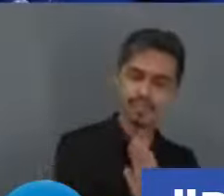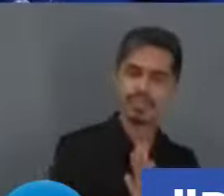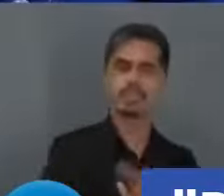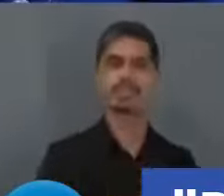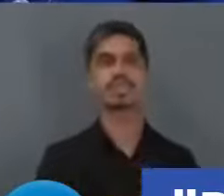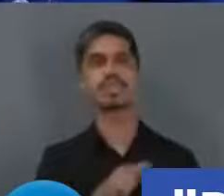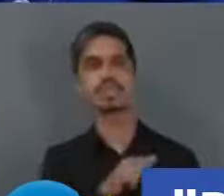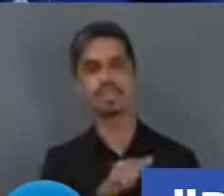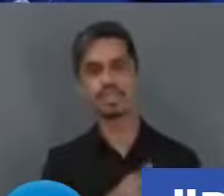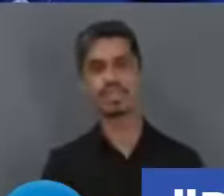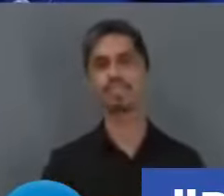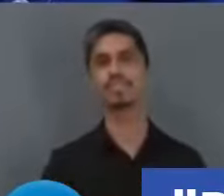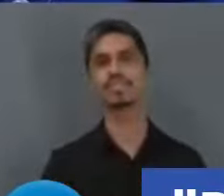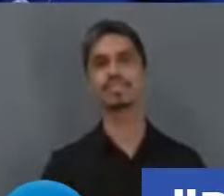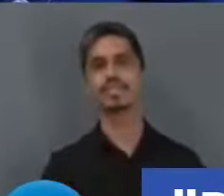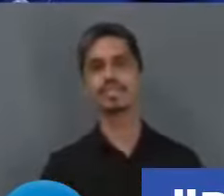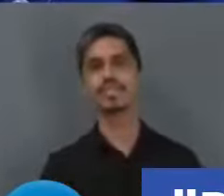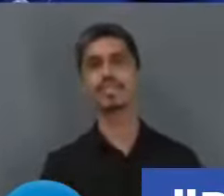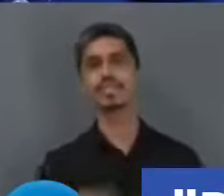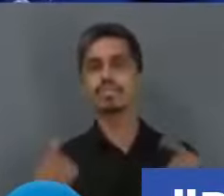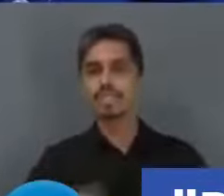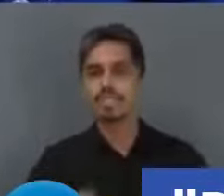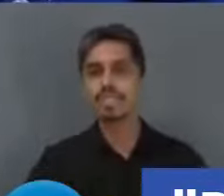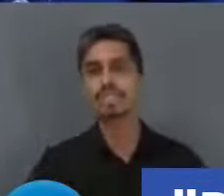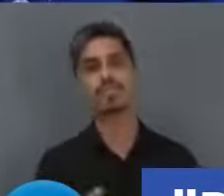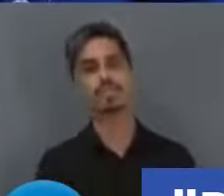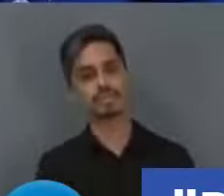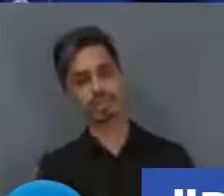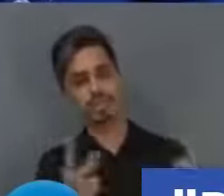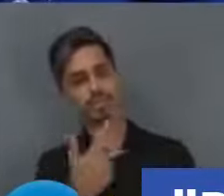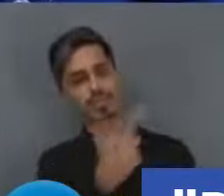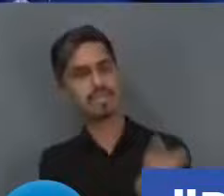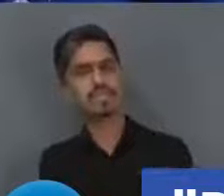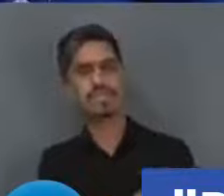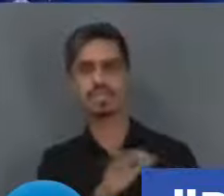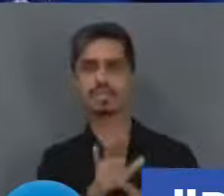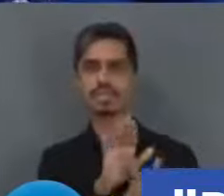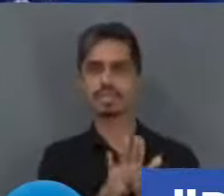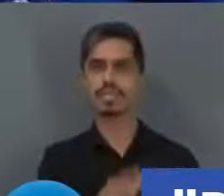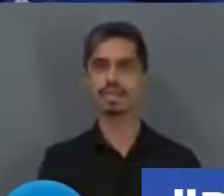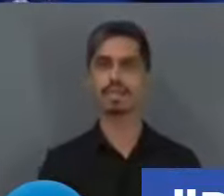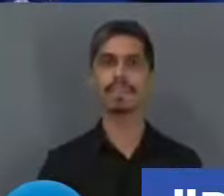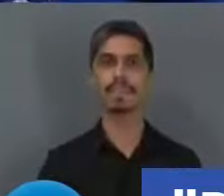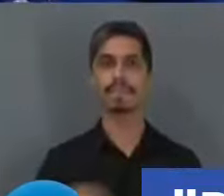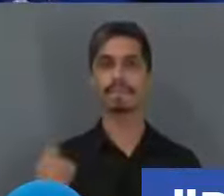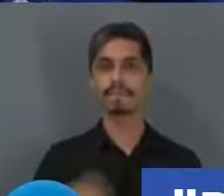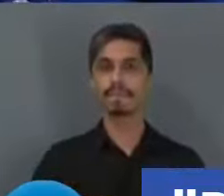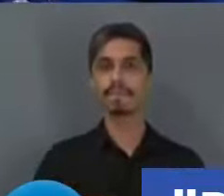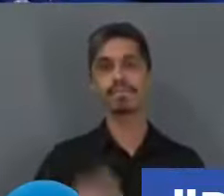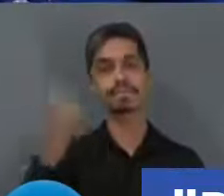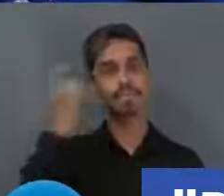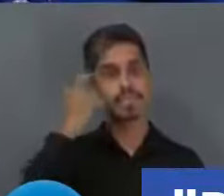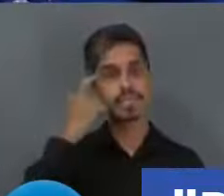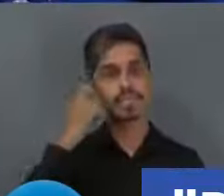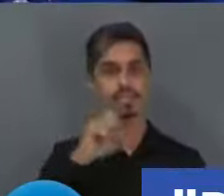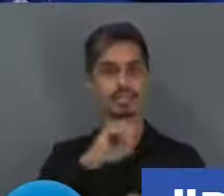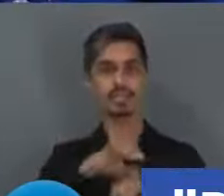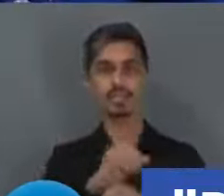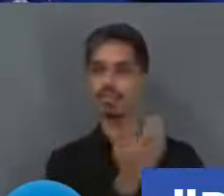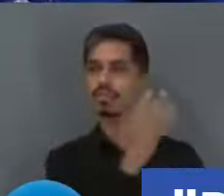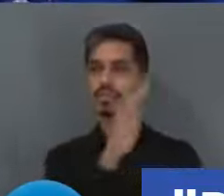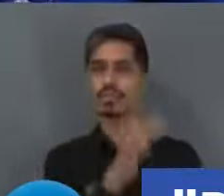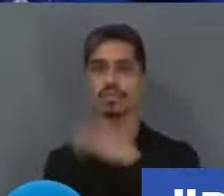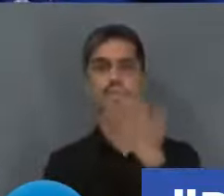anterior à valorização da vacina então às vezes a gente tem que pensar educação ambiental como